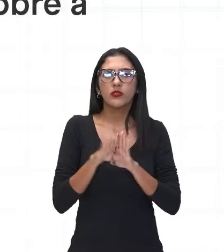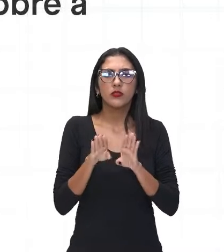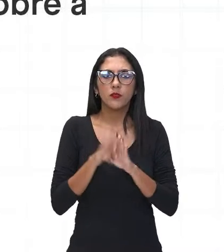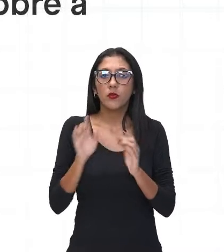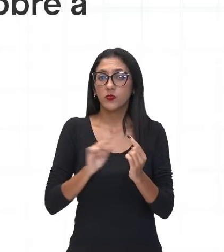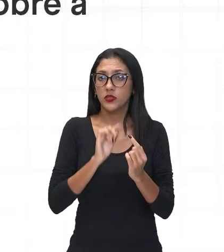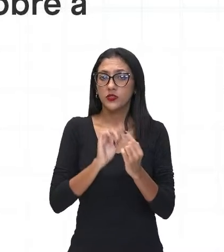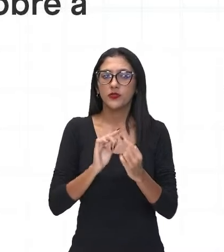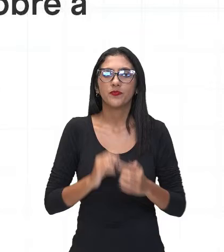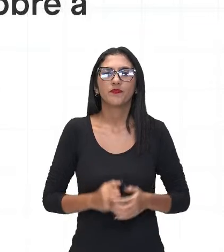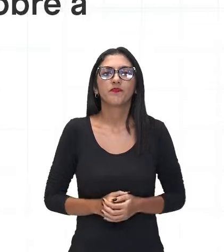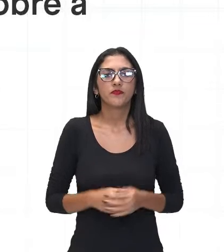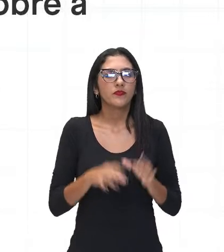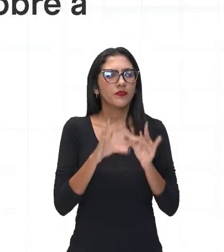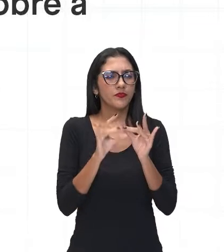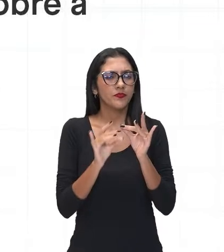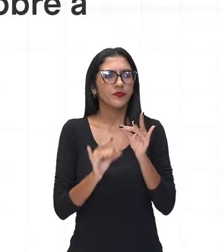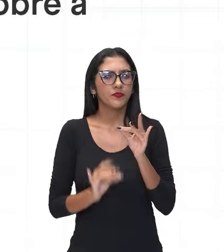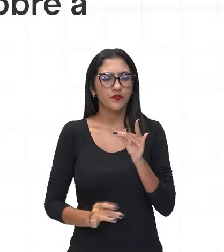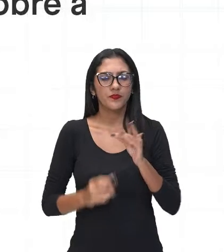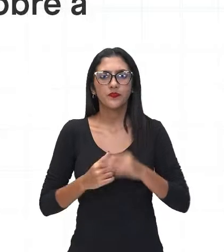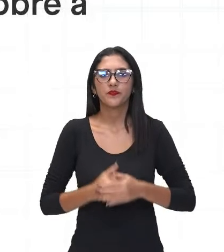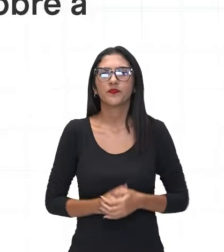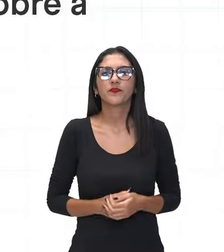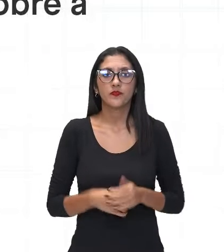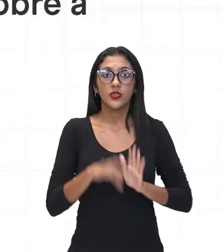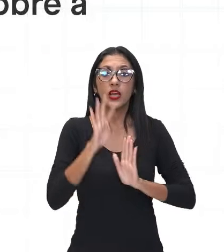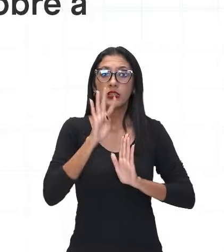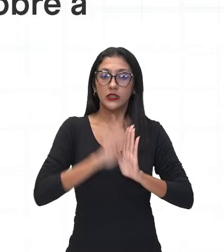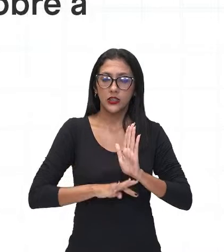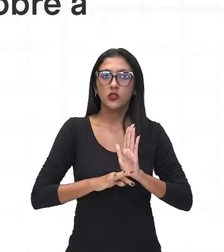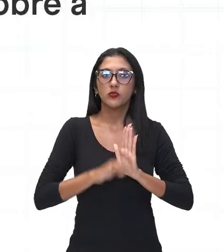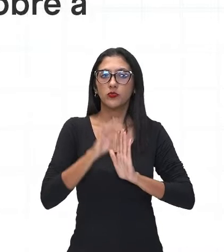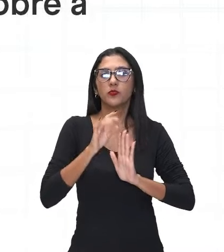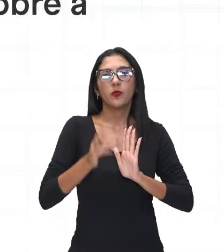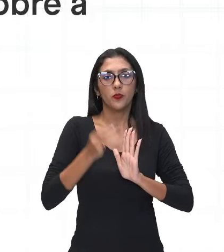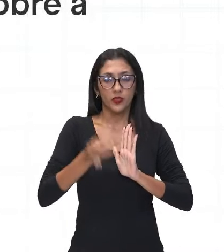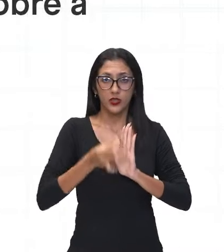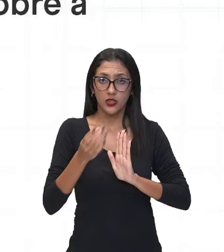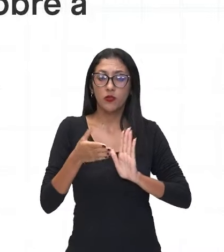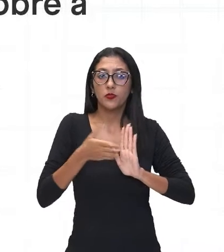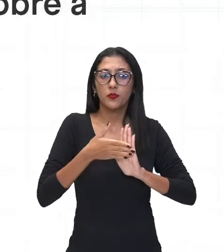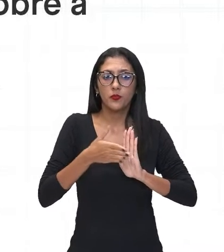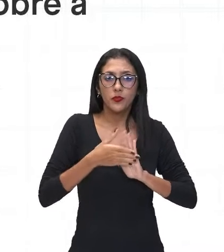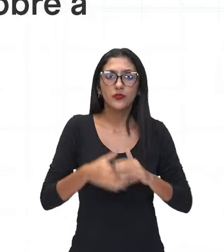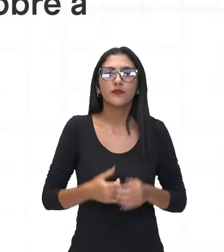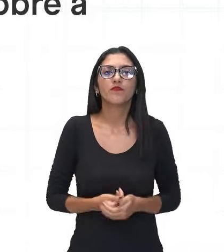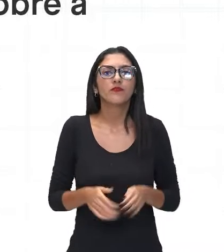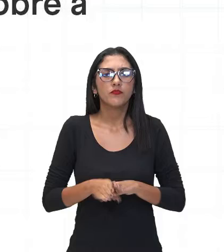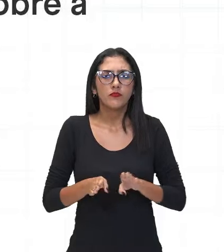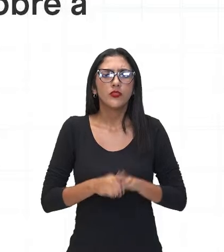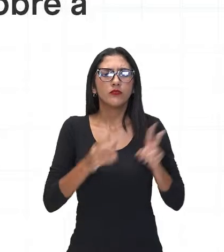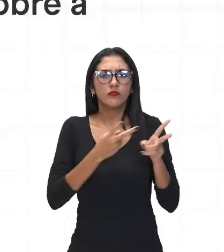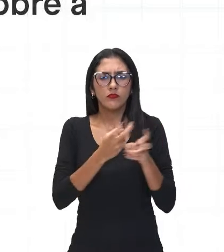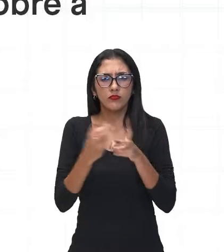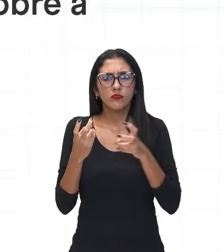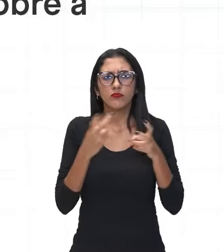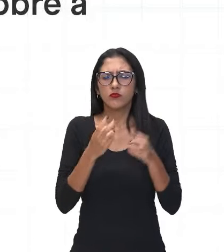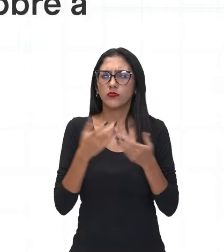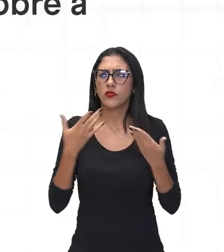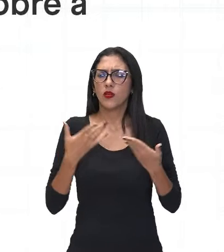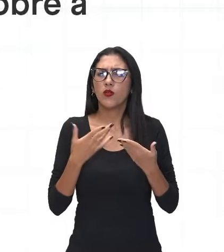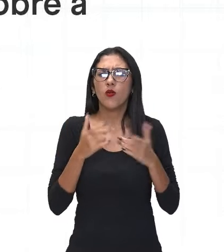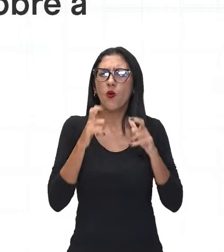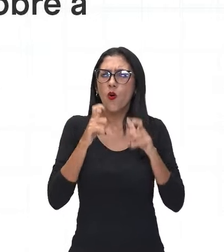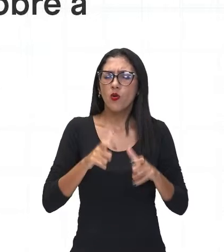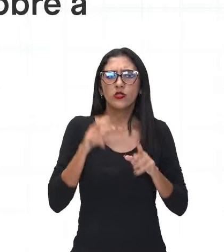argumentativa. Especificamente, o nosso detalhamento traz aí textos argumentativos propositivos, reconhecimento da posição do autor